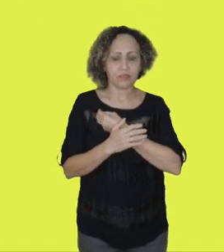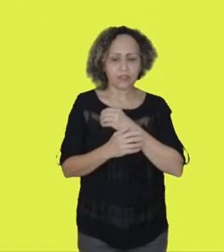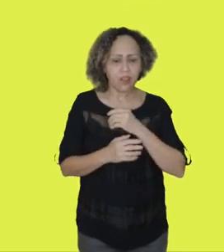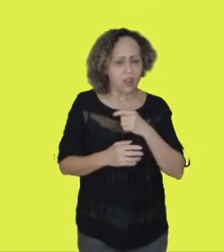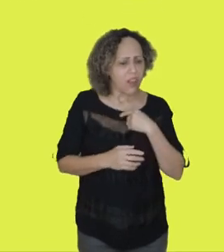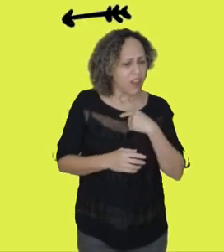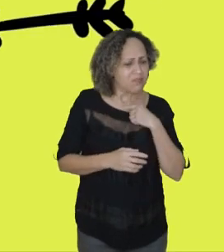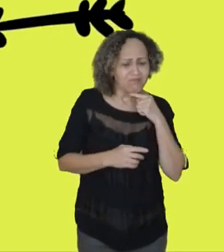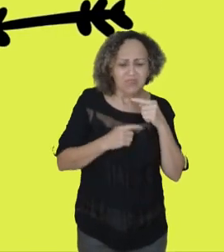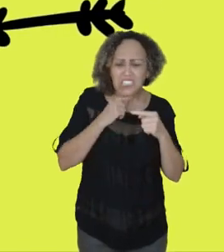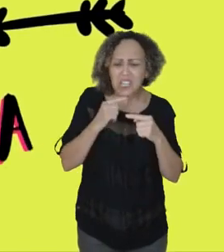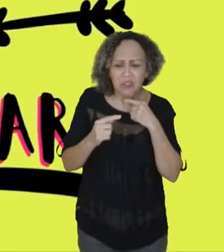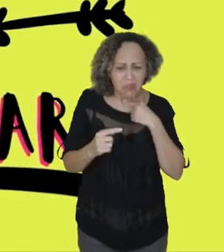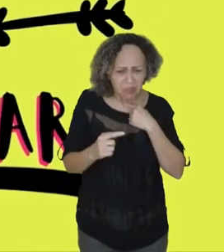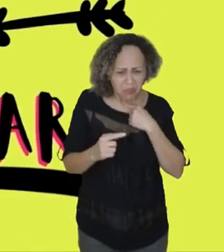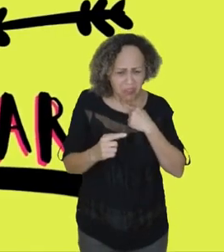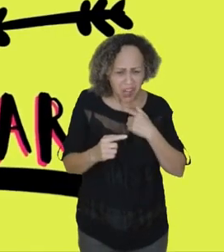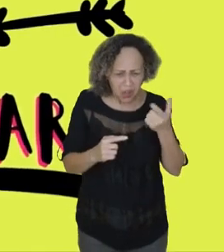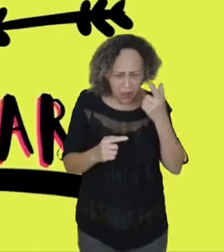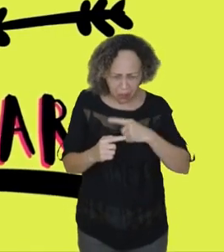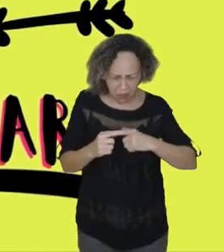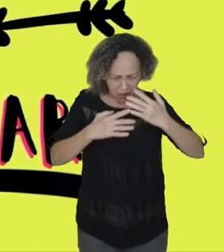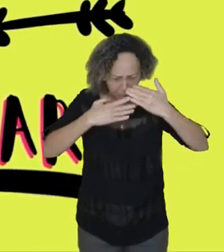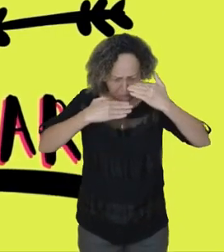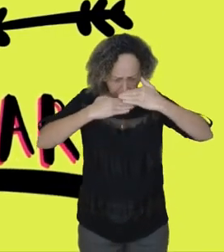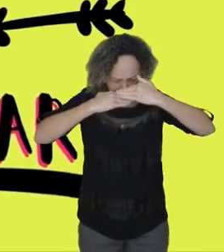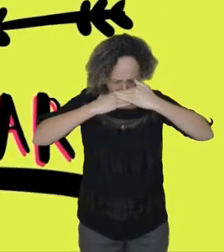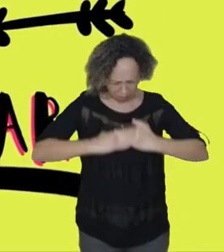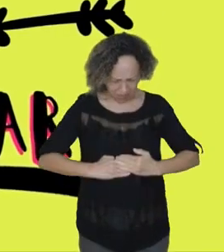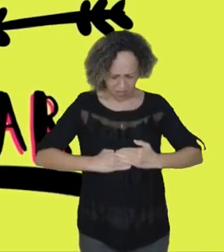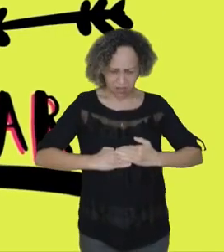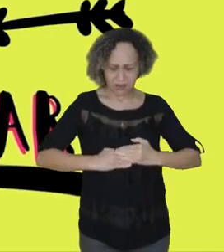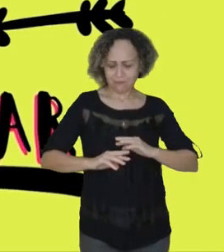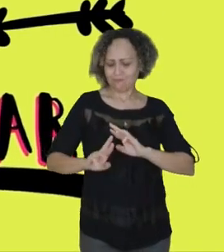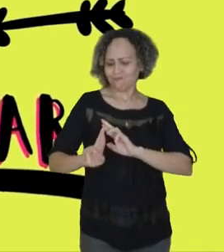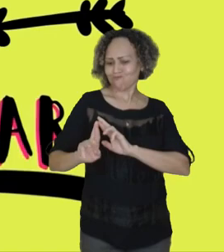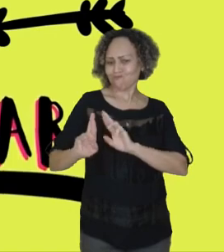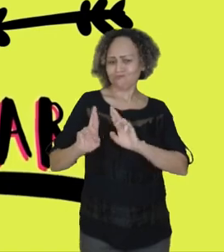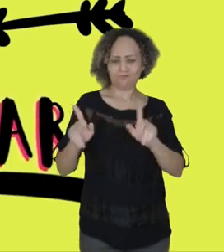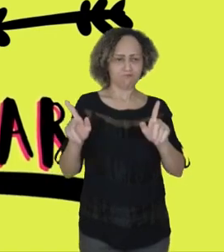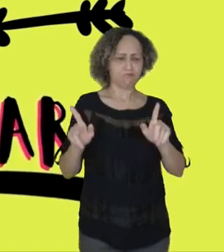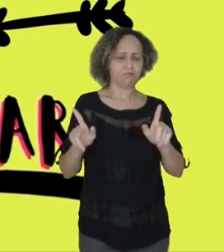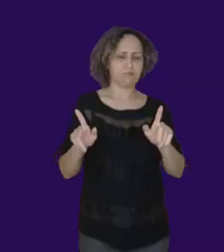Não vão mais conseguir me anular, me calar.